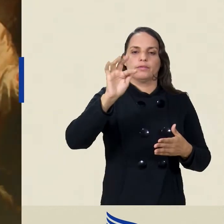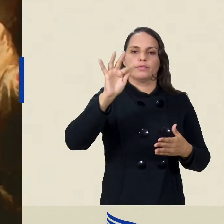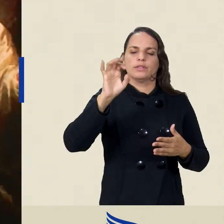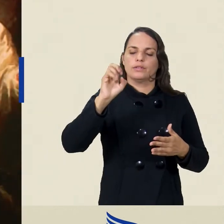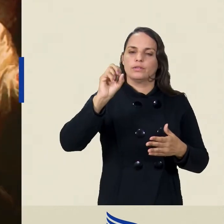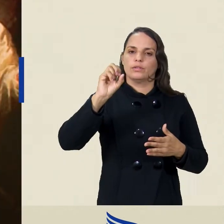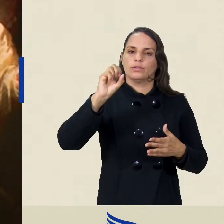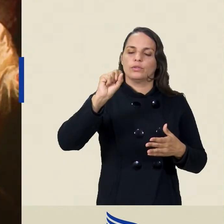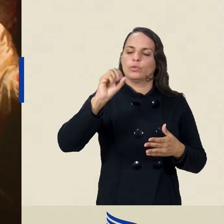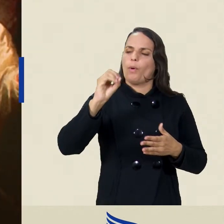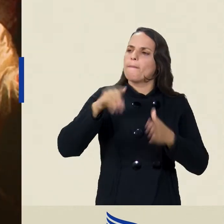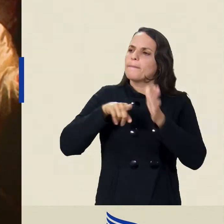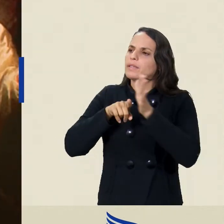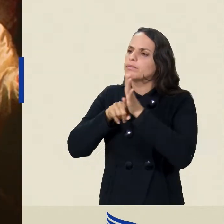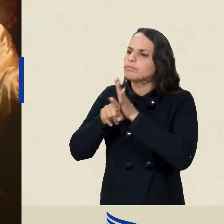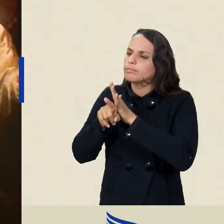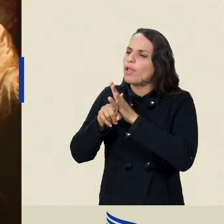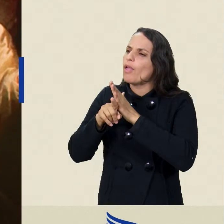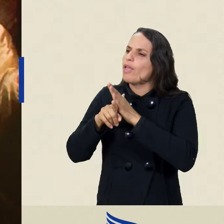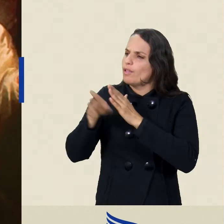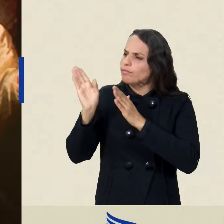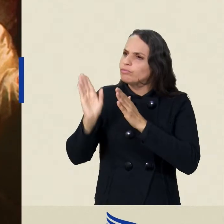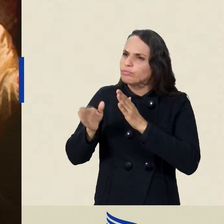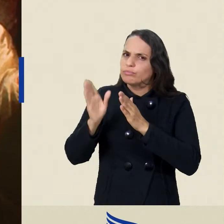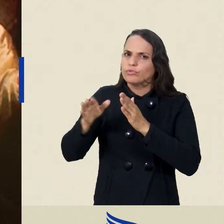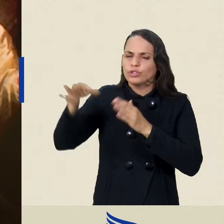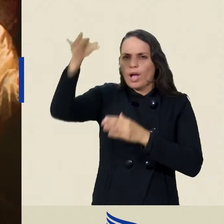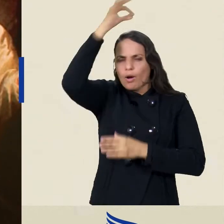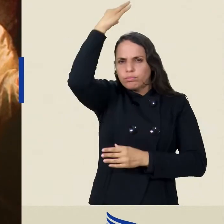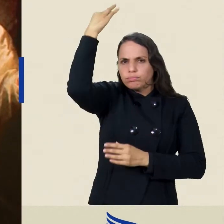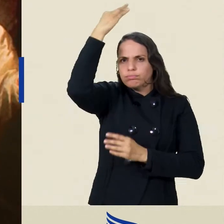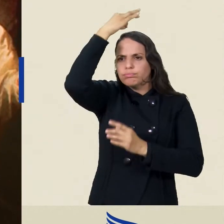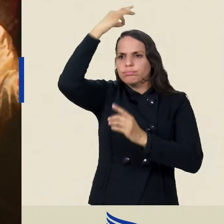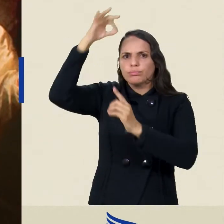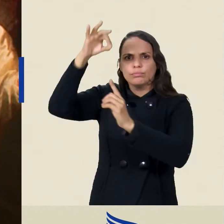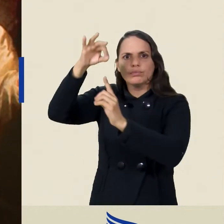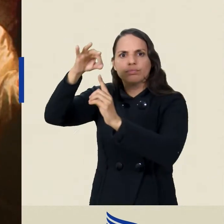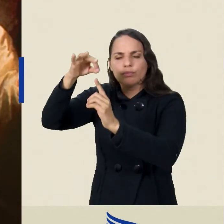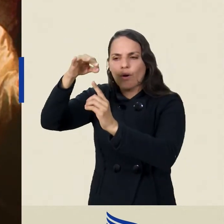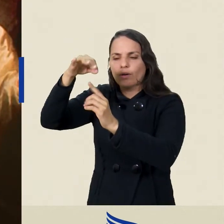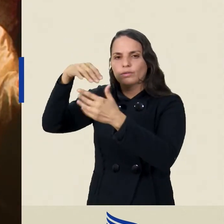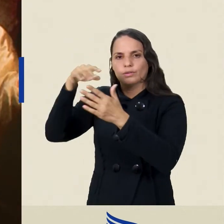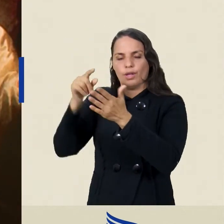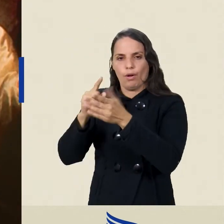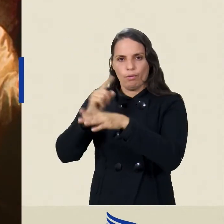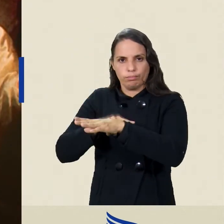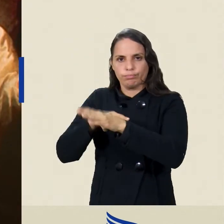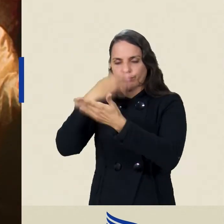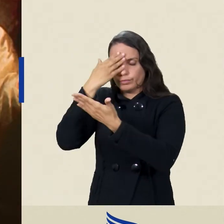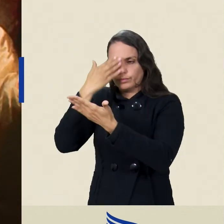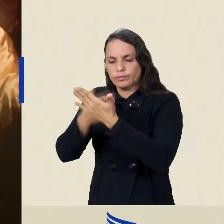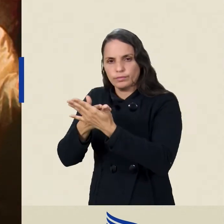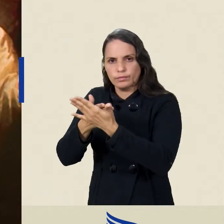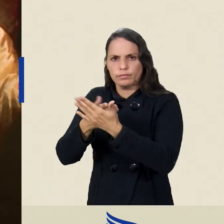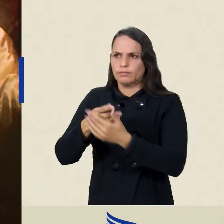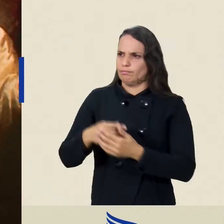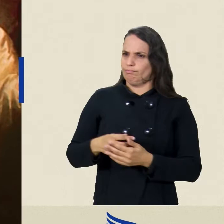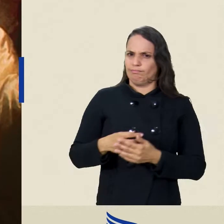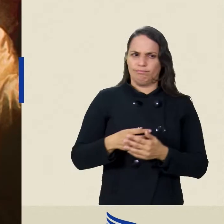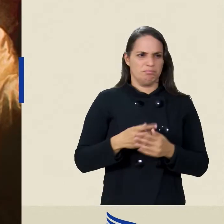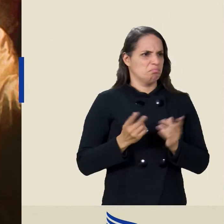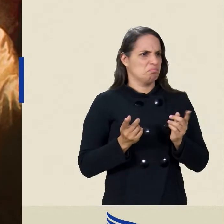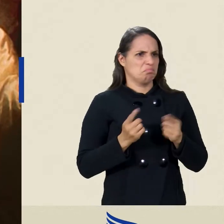perguntou-lhes: Recebestes, porventura, o Espírito Santo quando crestes? Ao que lhe responderam: Pelo